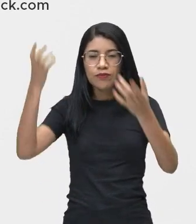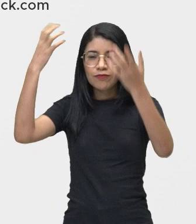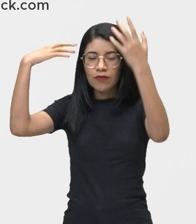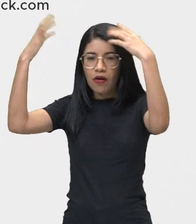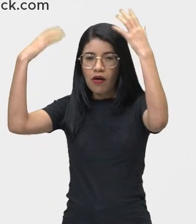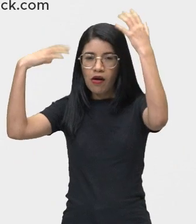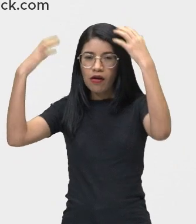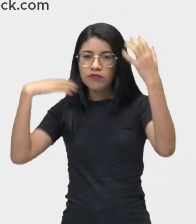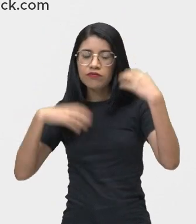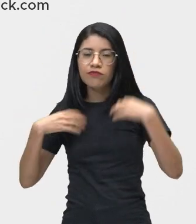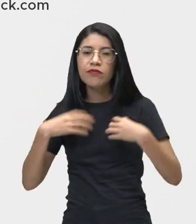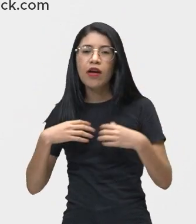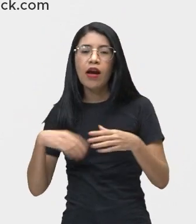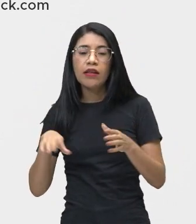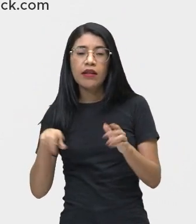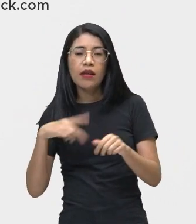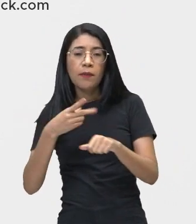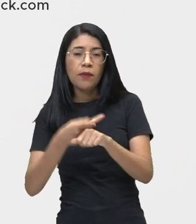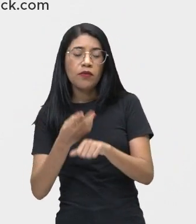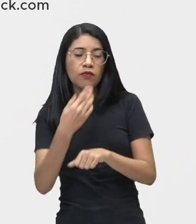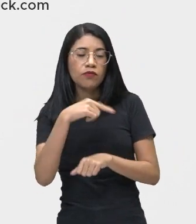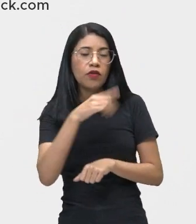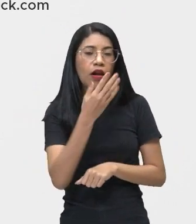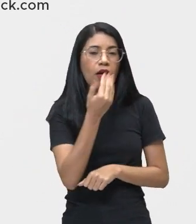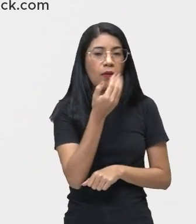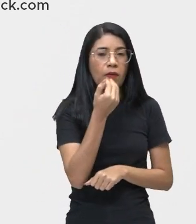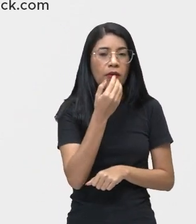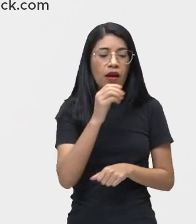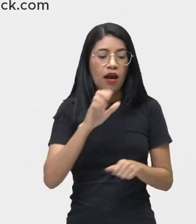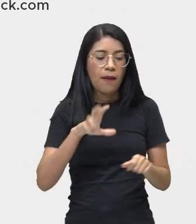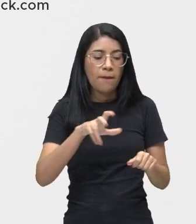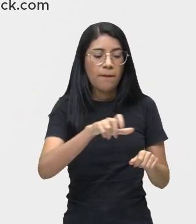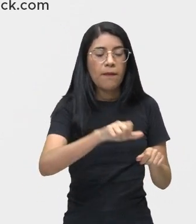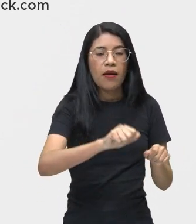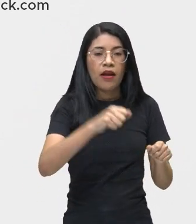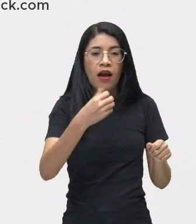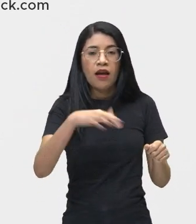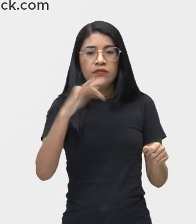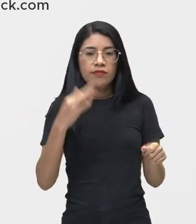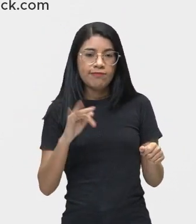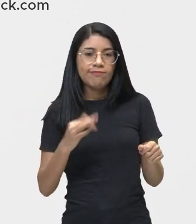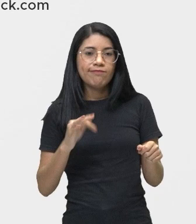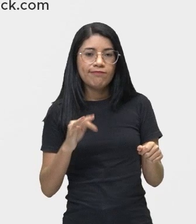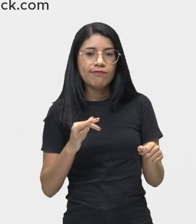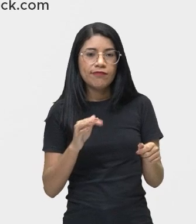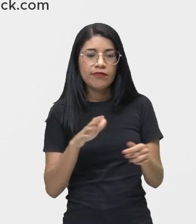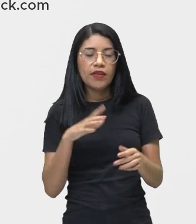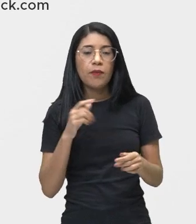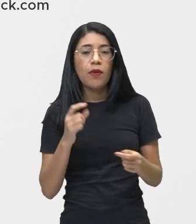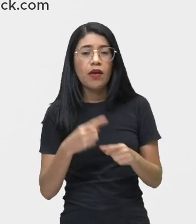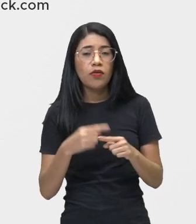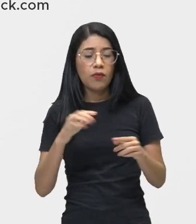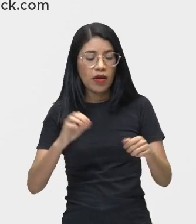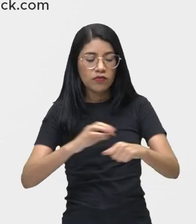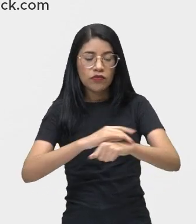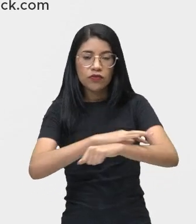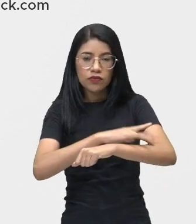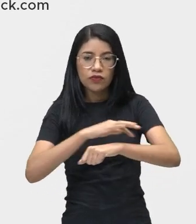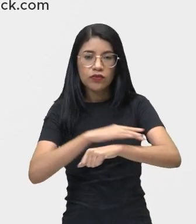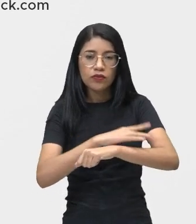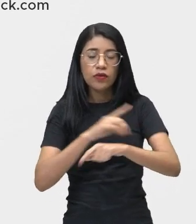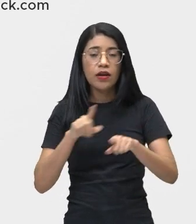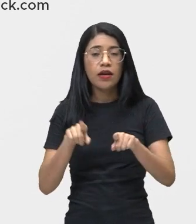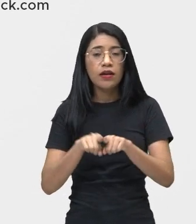e cheguei, fui comer. Aí o que acontece? A colher está queimando a minha mão. Isso chama-se condução. Mas